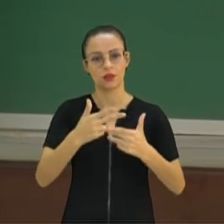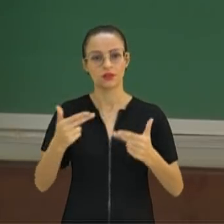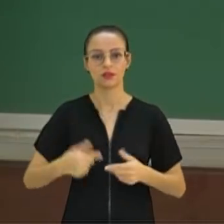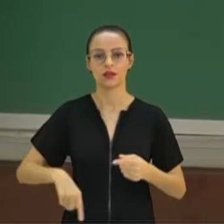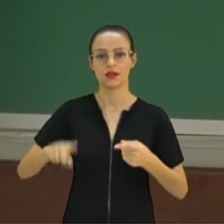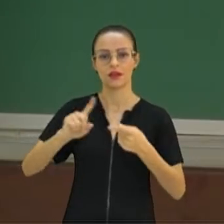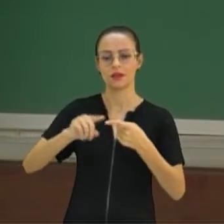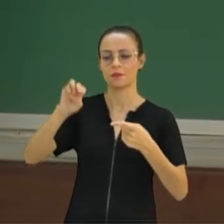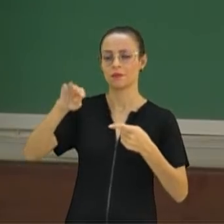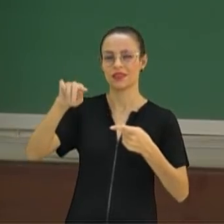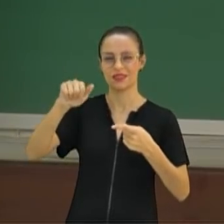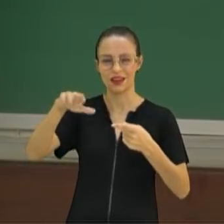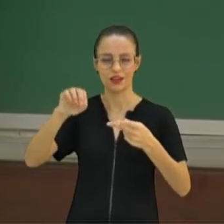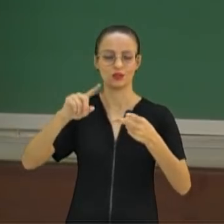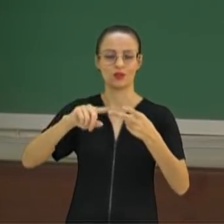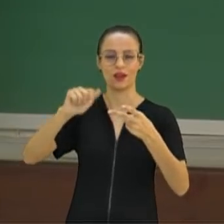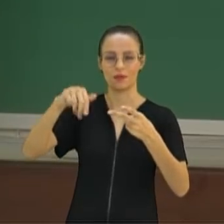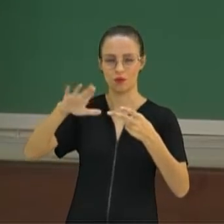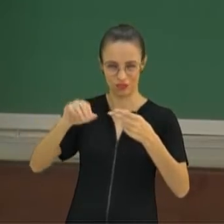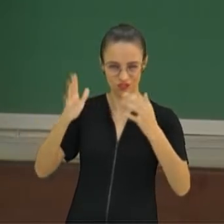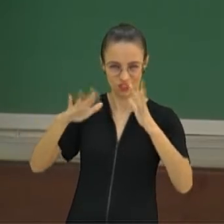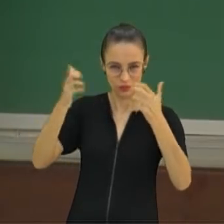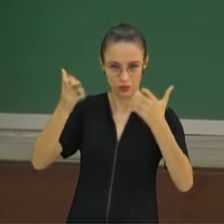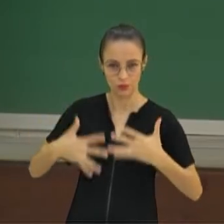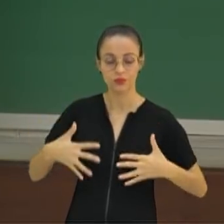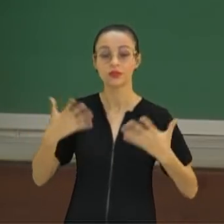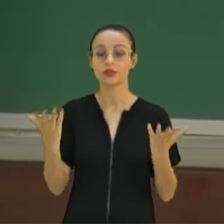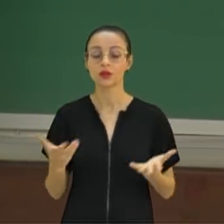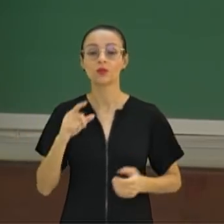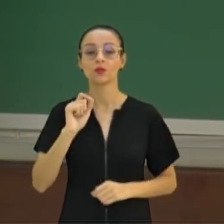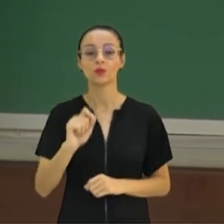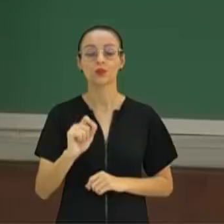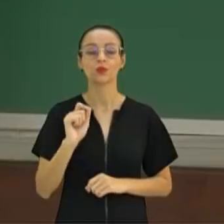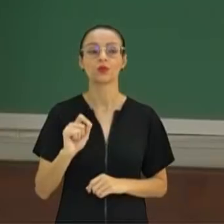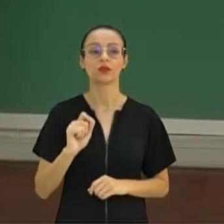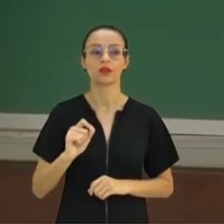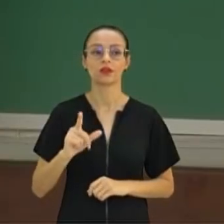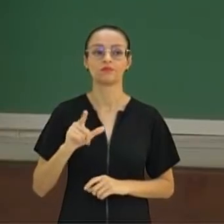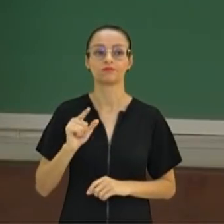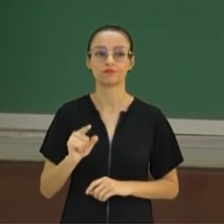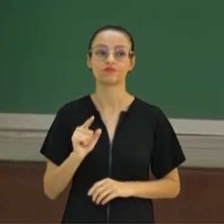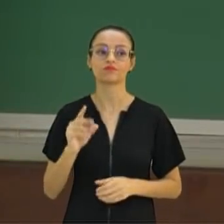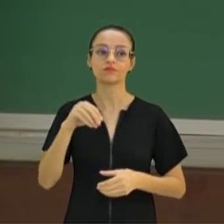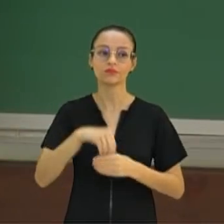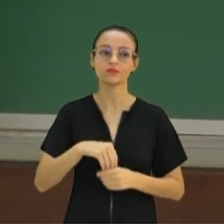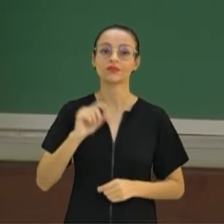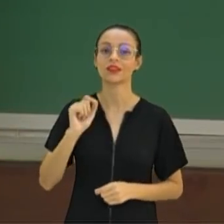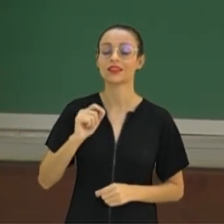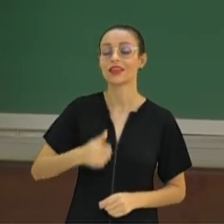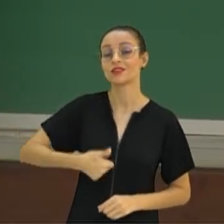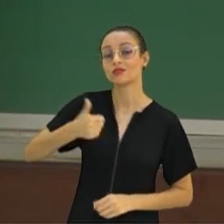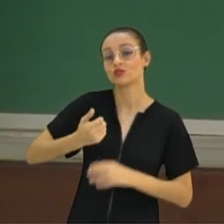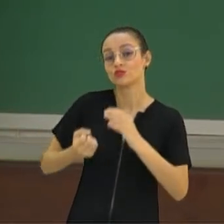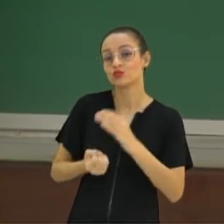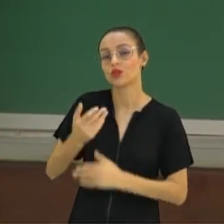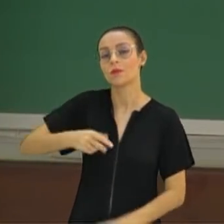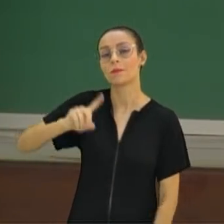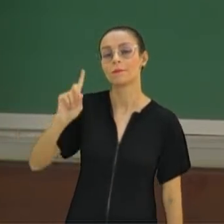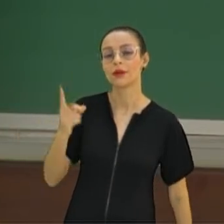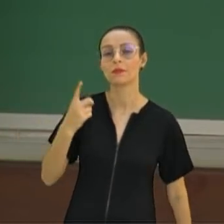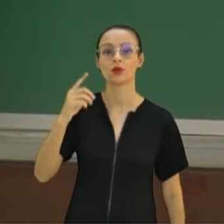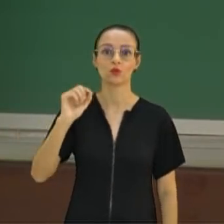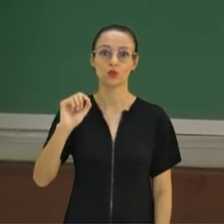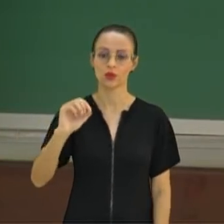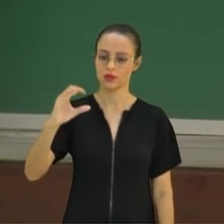metano, amônia, que eu falei ali em cima. Com isso, surgiram, né, dentro dessa hipótese, os primeiros coacervados.